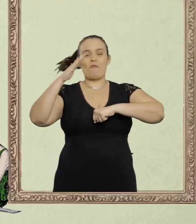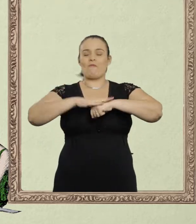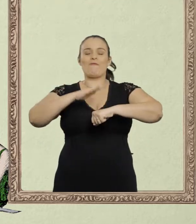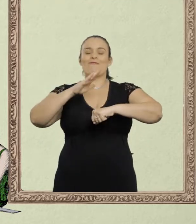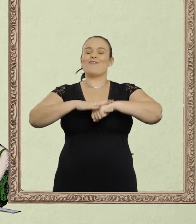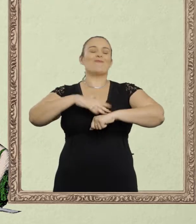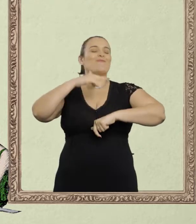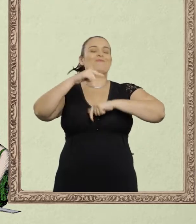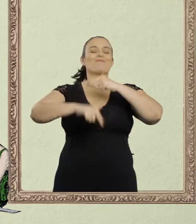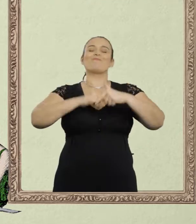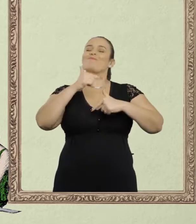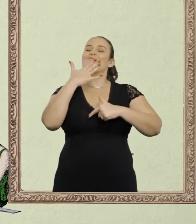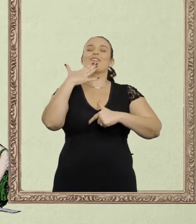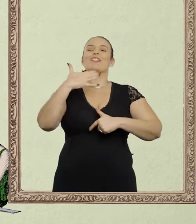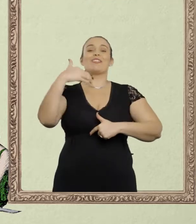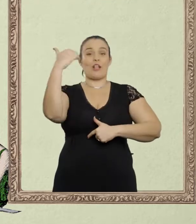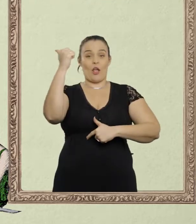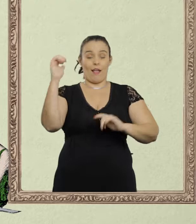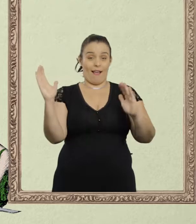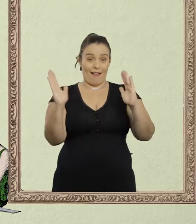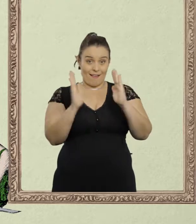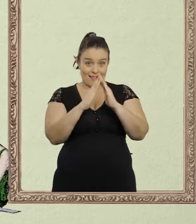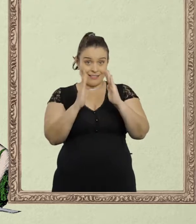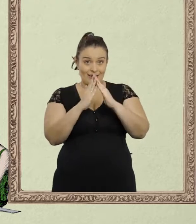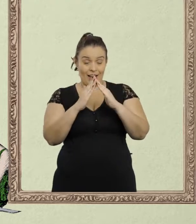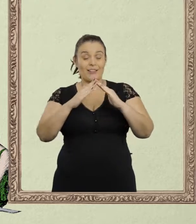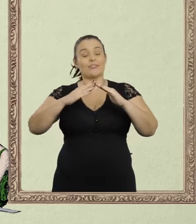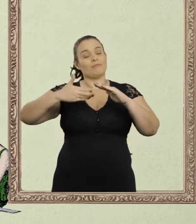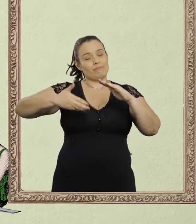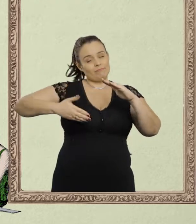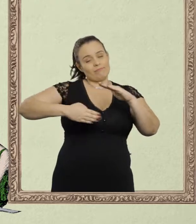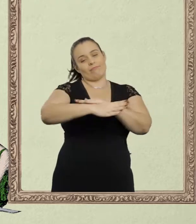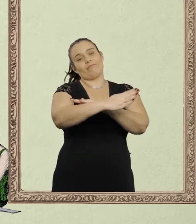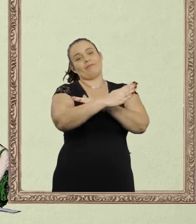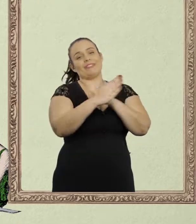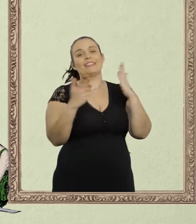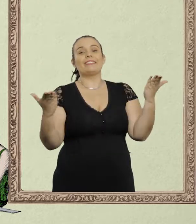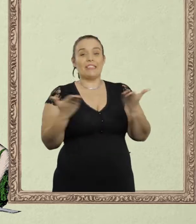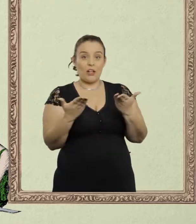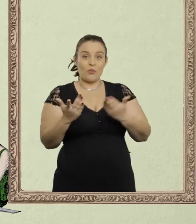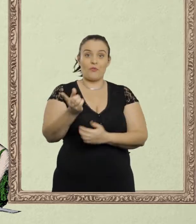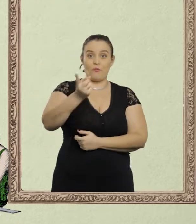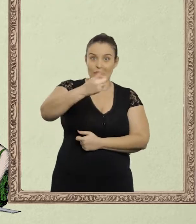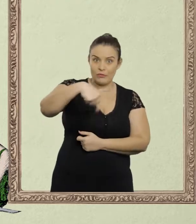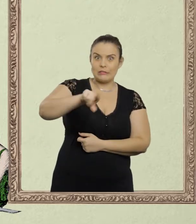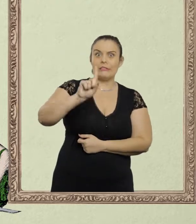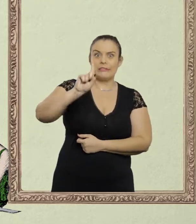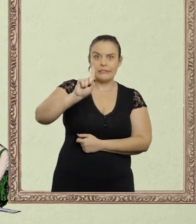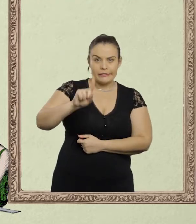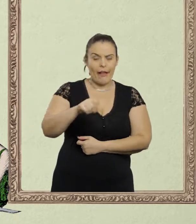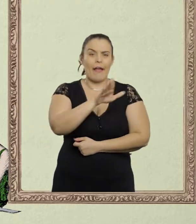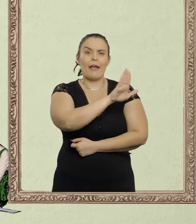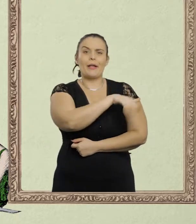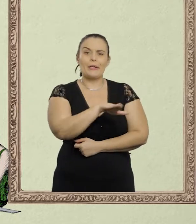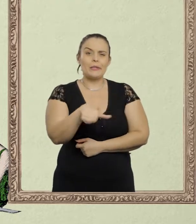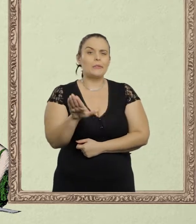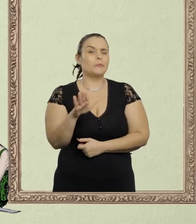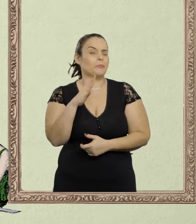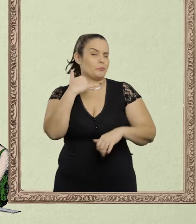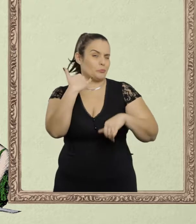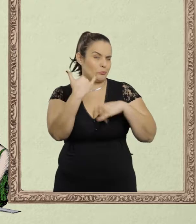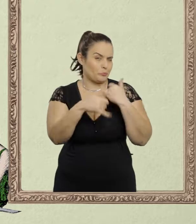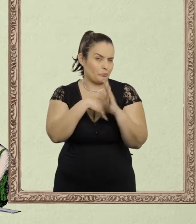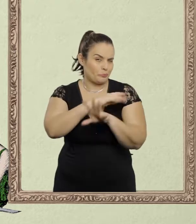falou: Está bem, vou fazer o melhor que posso. Entrem em casa agora mesmo. Vocês são como